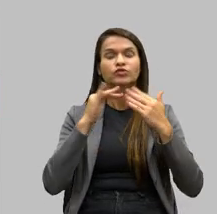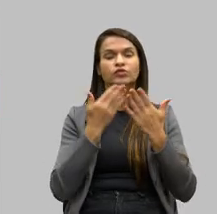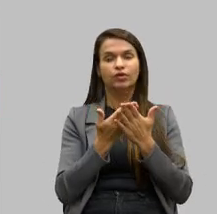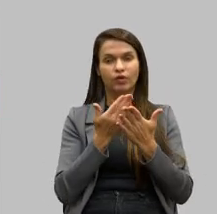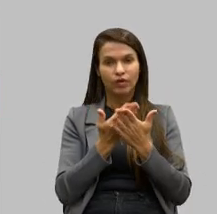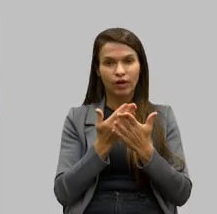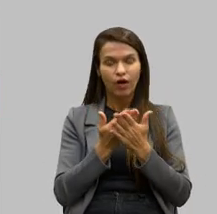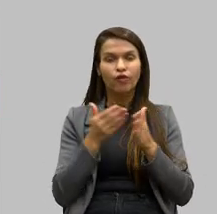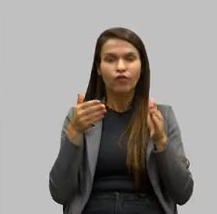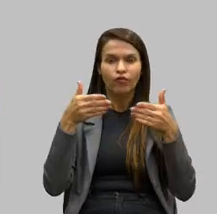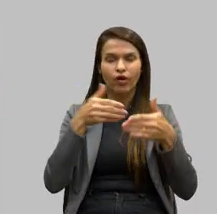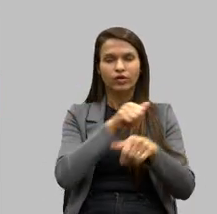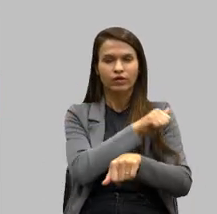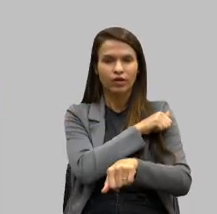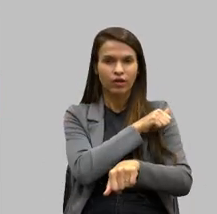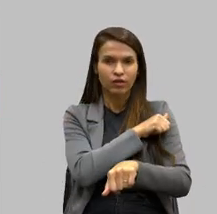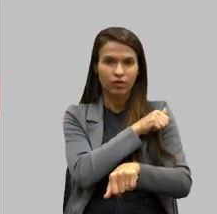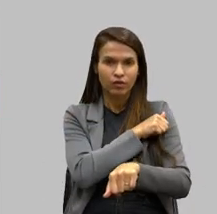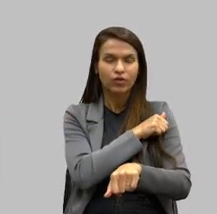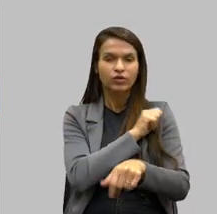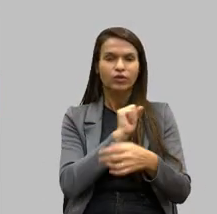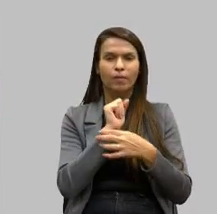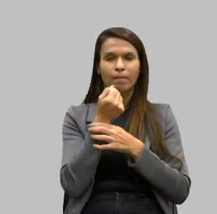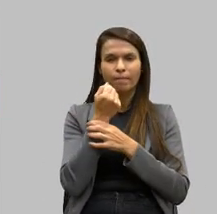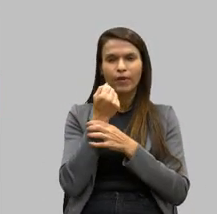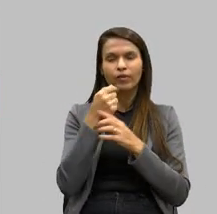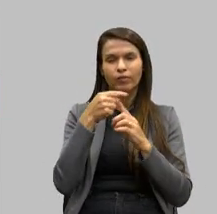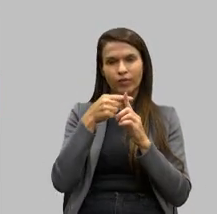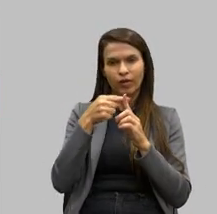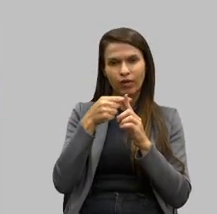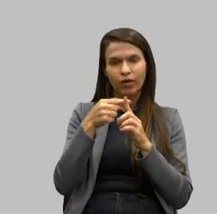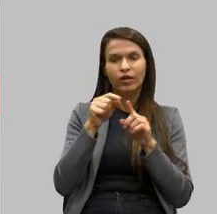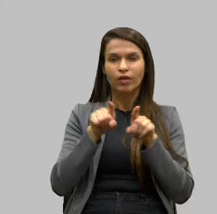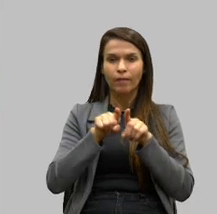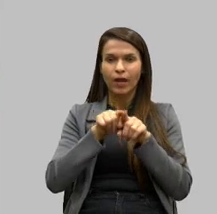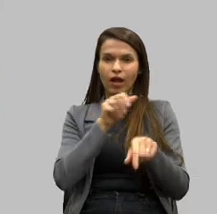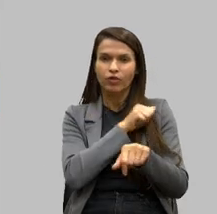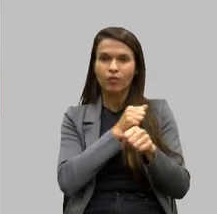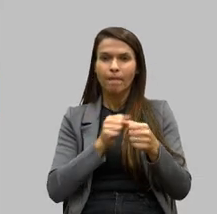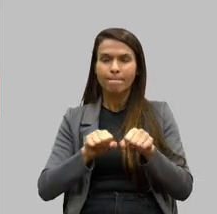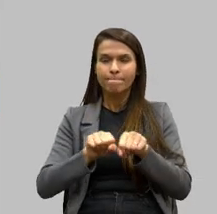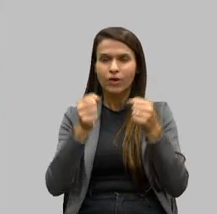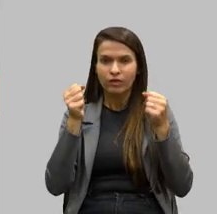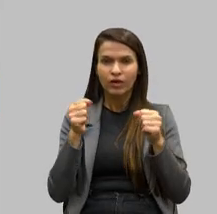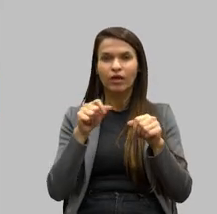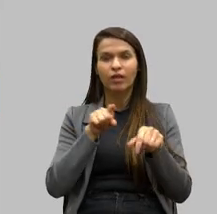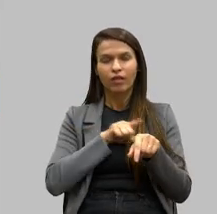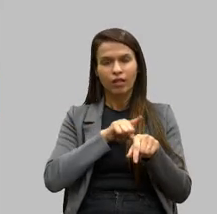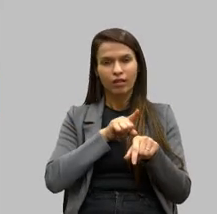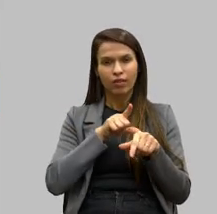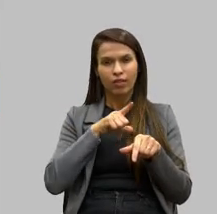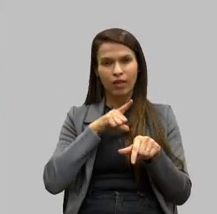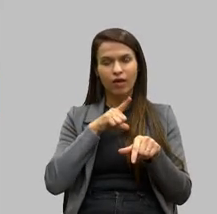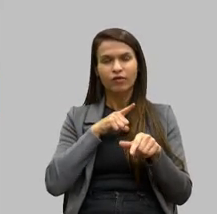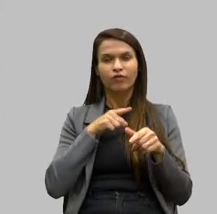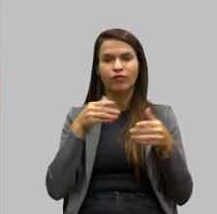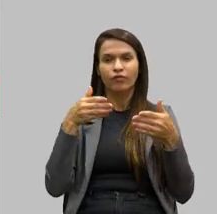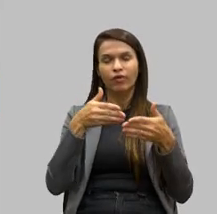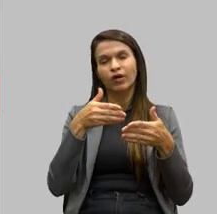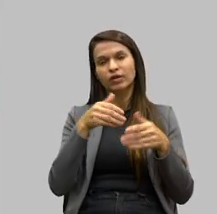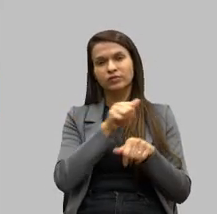voltado para aqueles estudantes que estão em progressão parcial, estudantes que foram reprovados. Já o agrupamento temporário são para estudantes